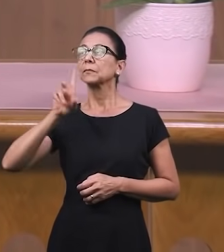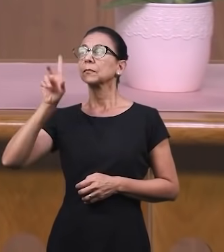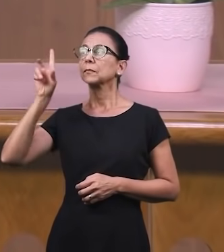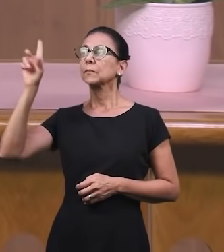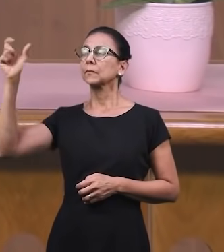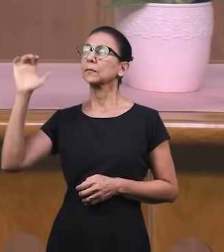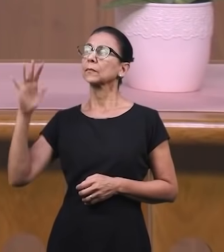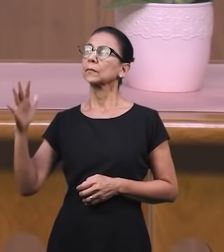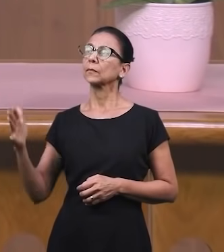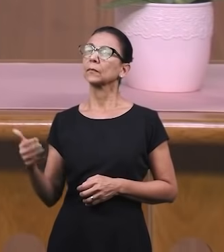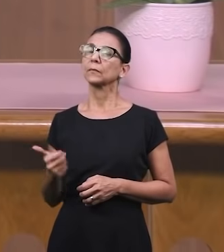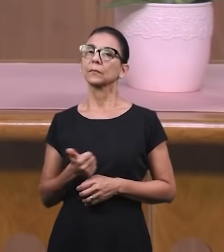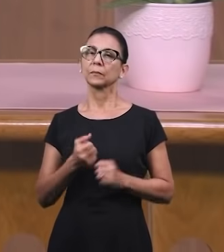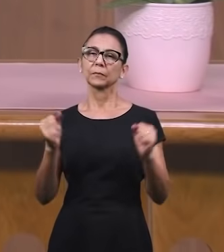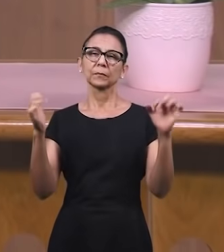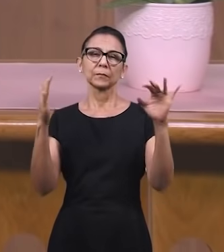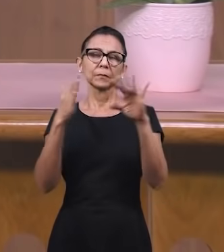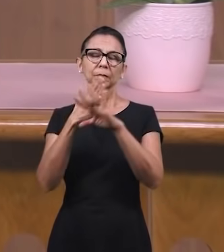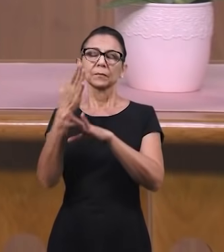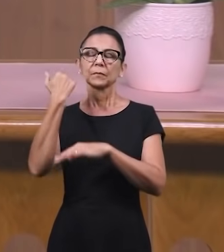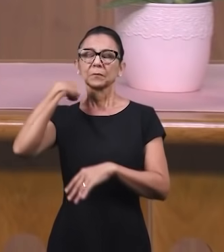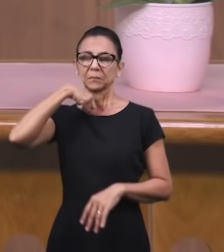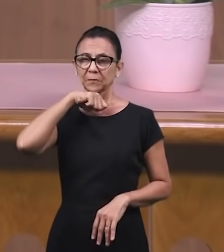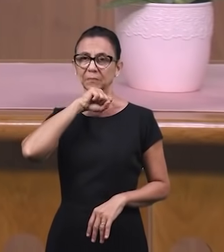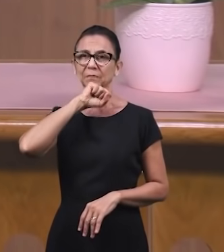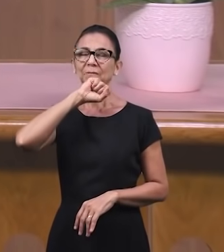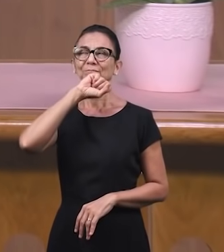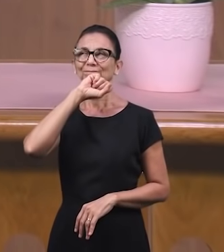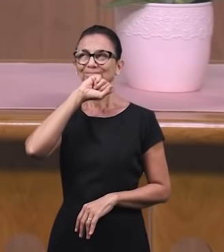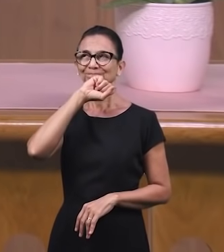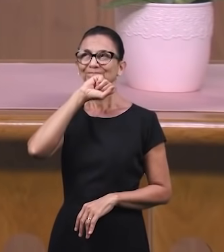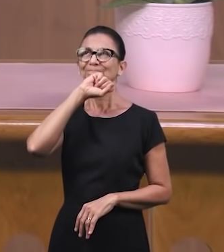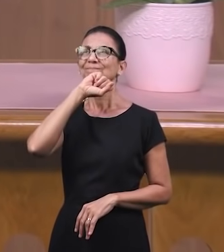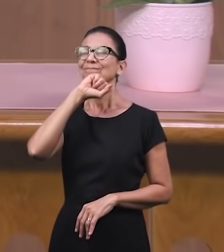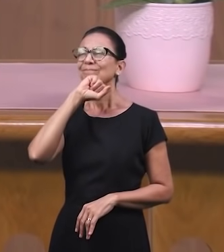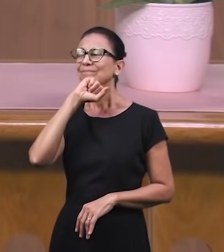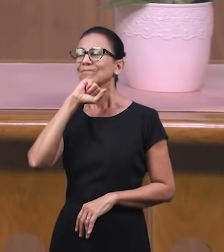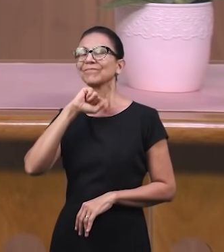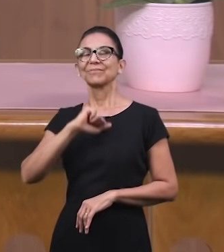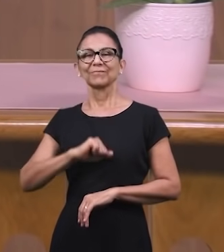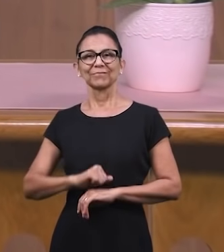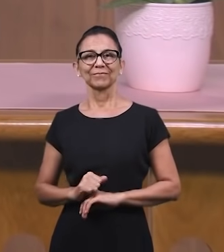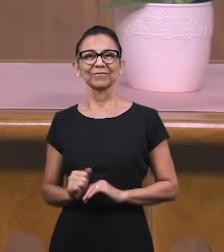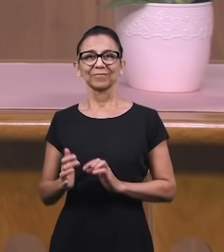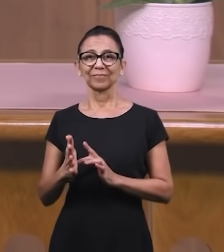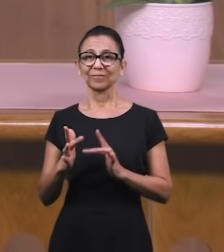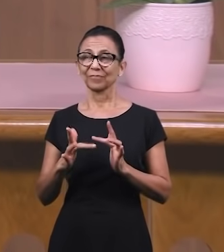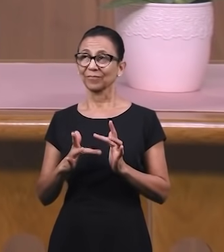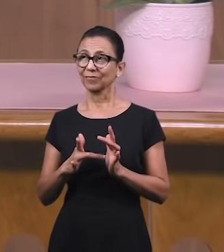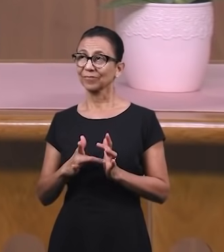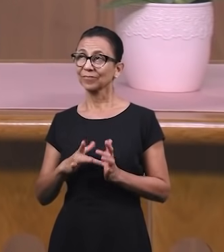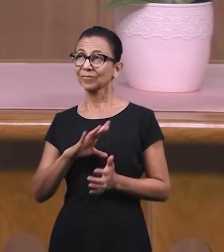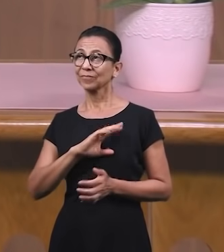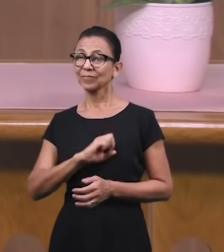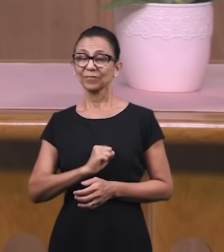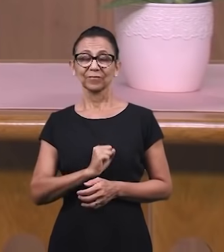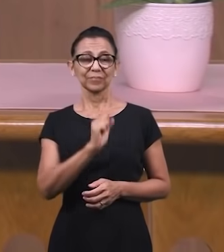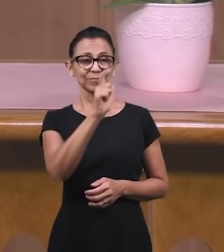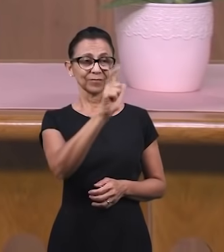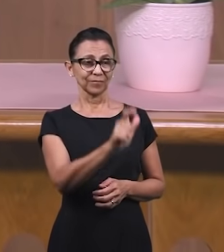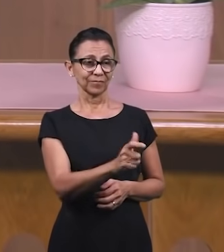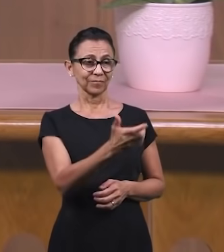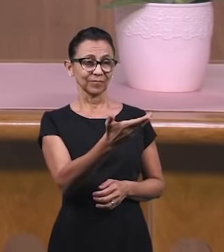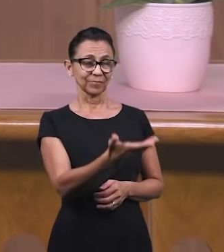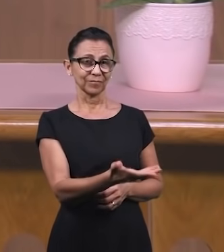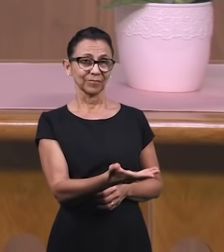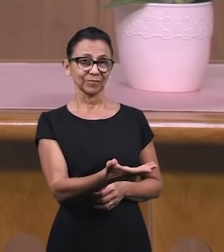Senhor Deus, nós te adoramos, te glorificamos, ó Pai, porque o mesmo amor de Jesus por Zaqueu